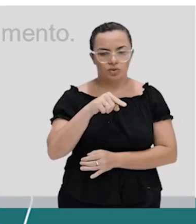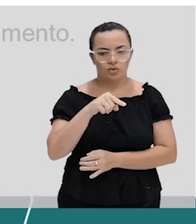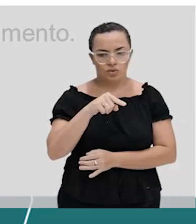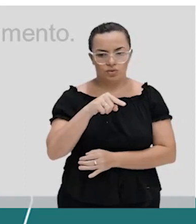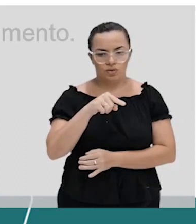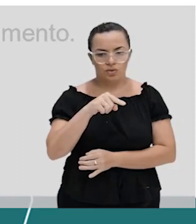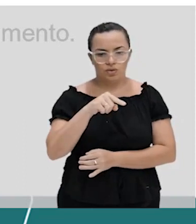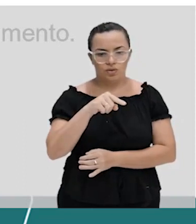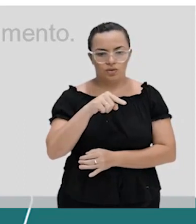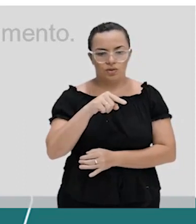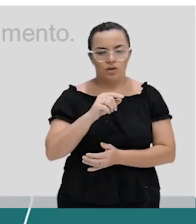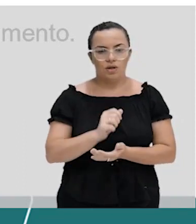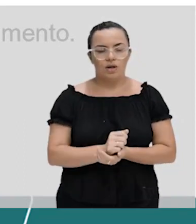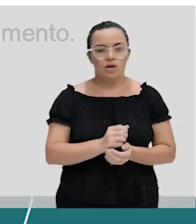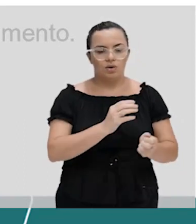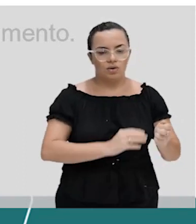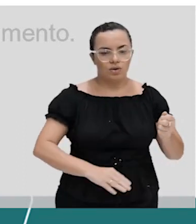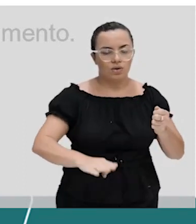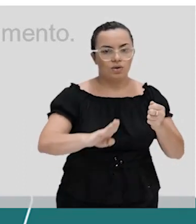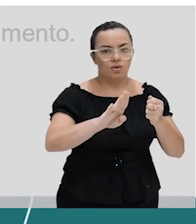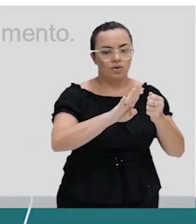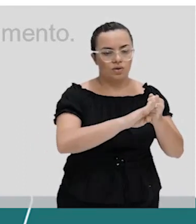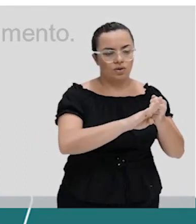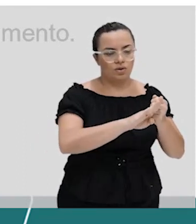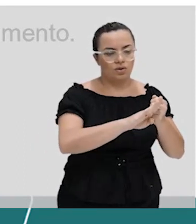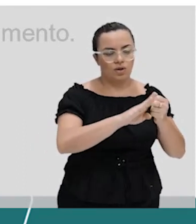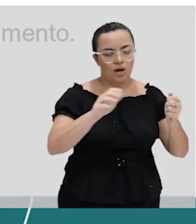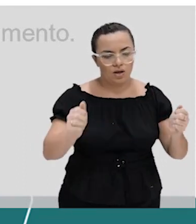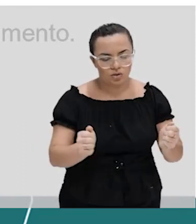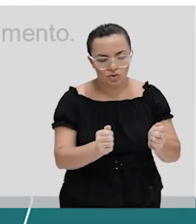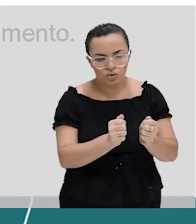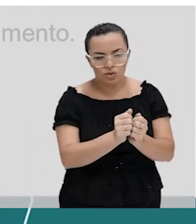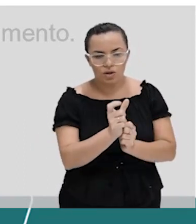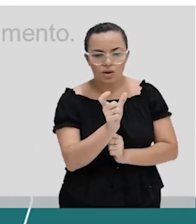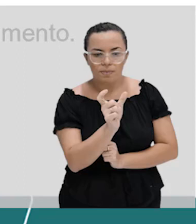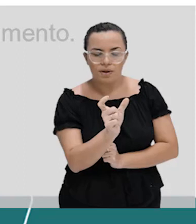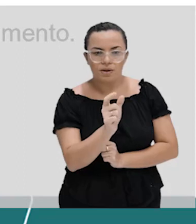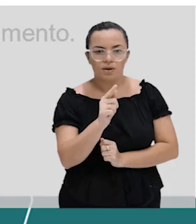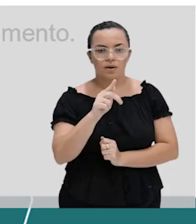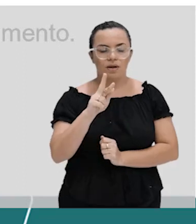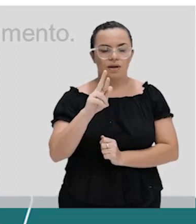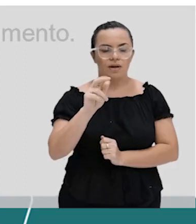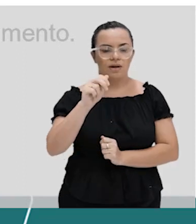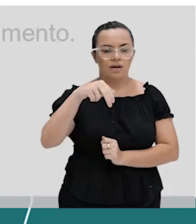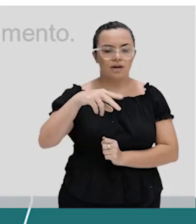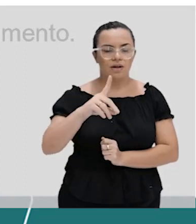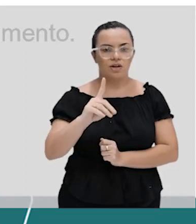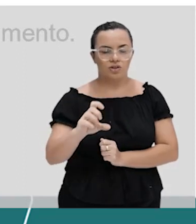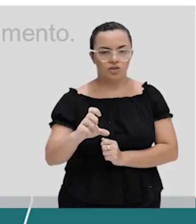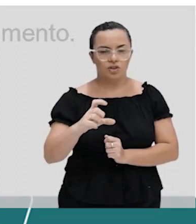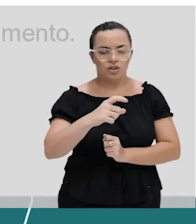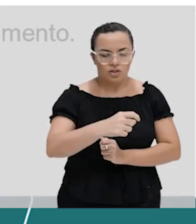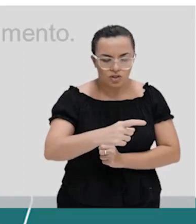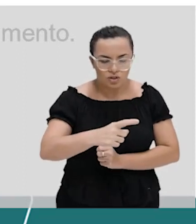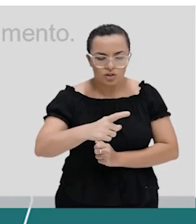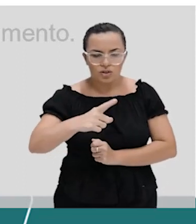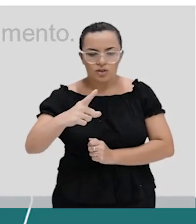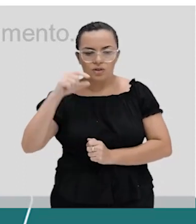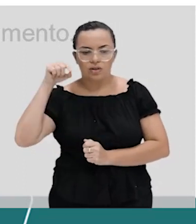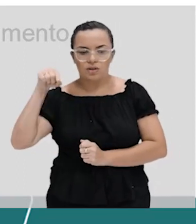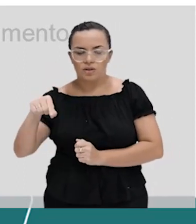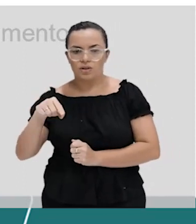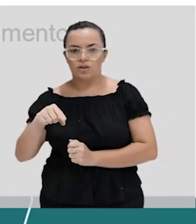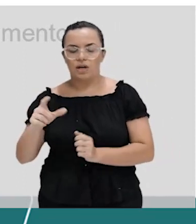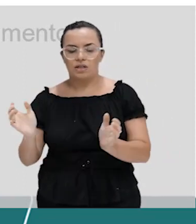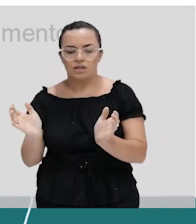grandeza. Uma palavra que vai indicar essa grandeza. Casa, grande. A palavra grande indica essa grandeza. Já o sintético é como se